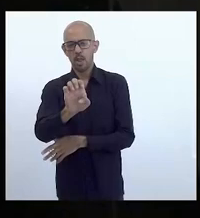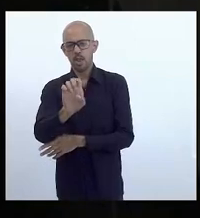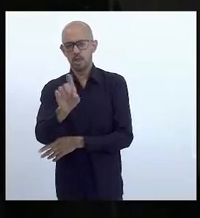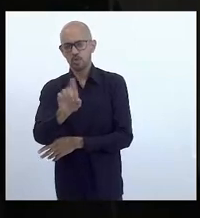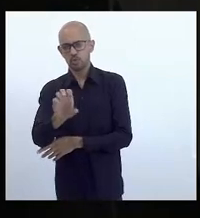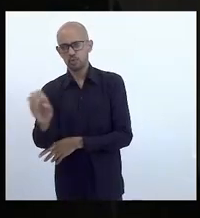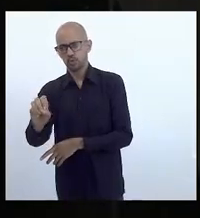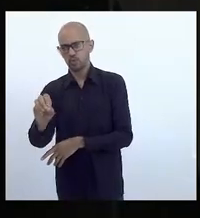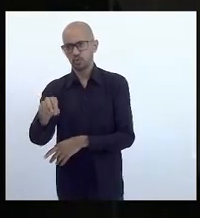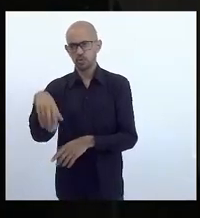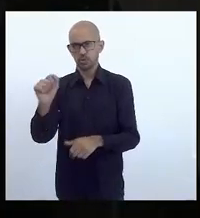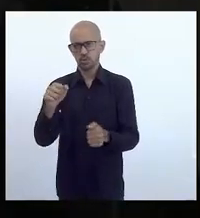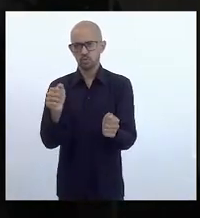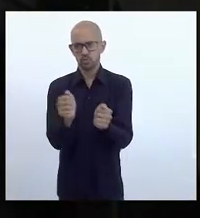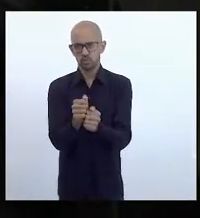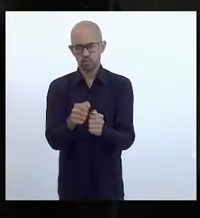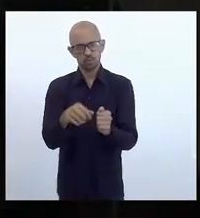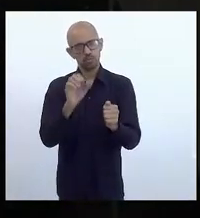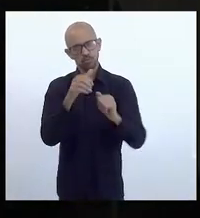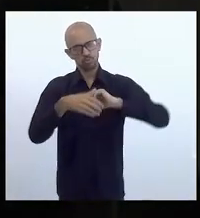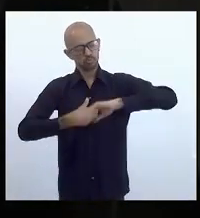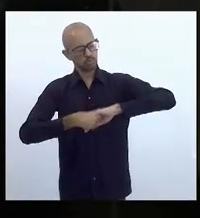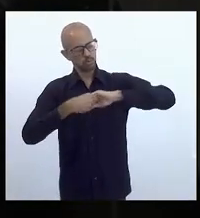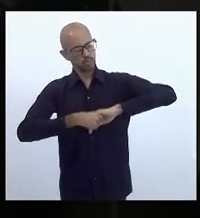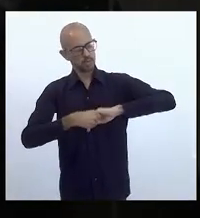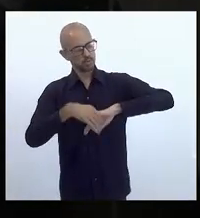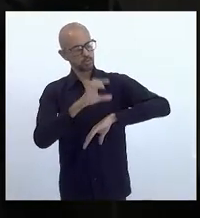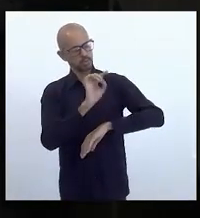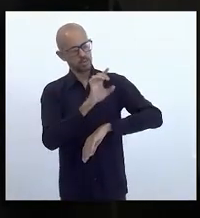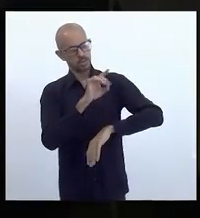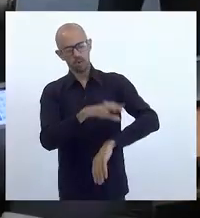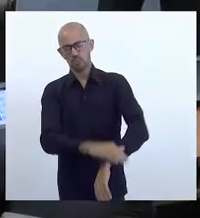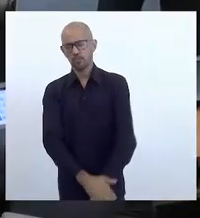UESO, uma saudação muito especial.